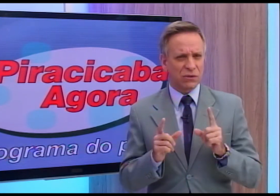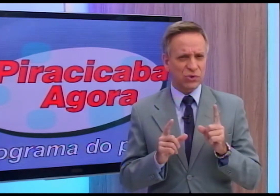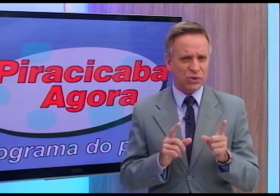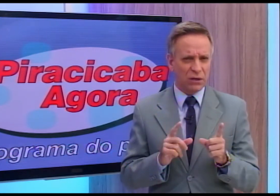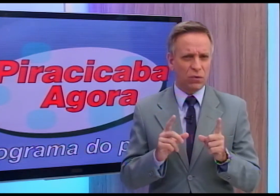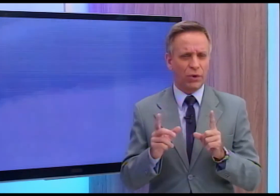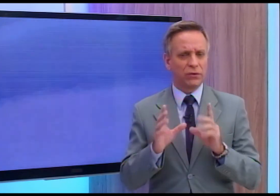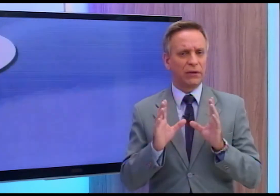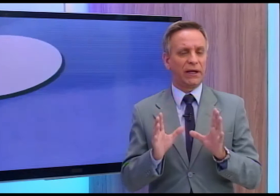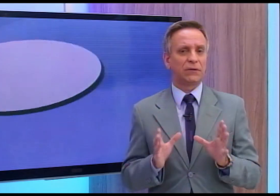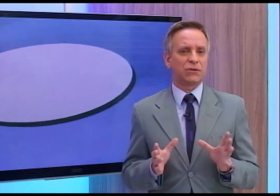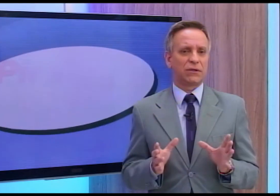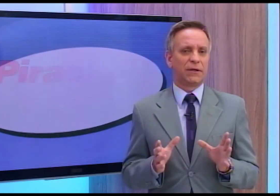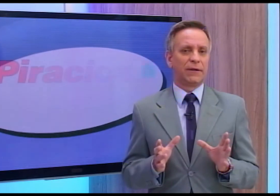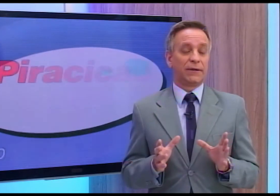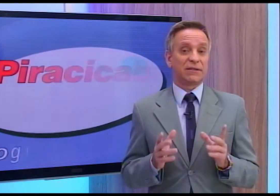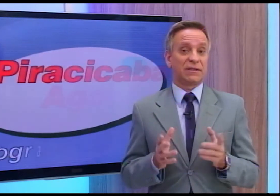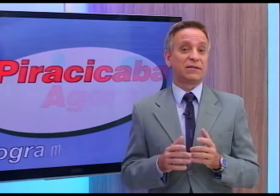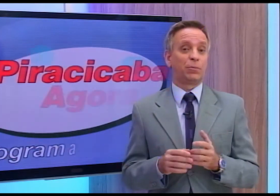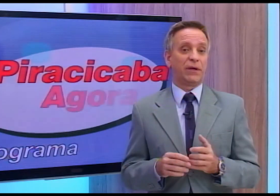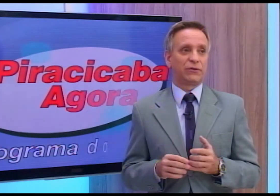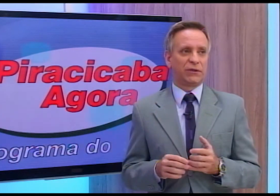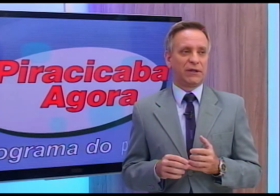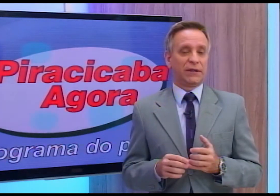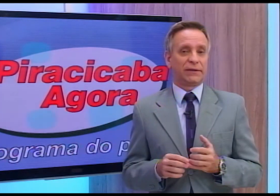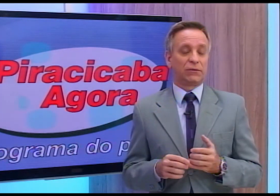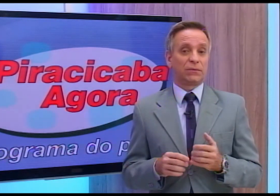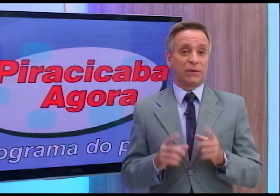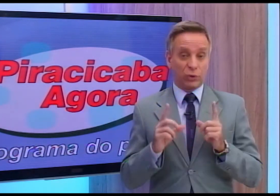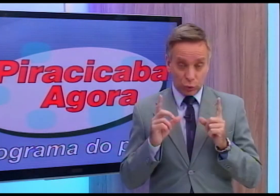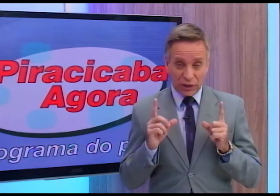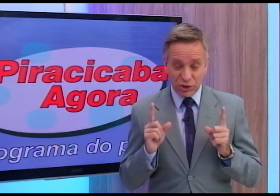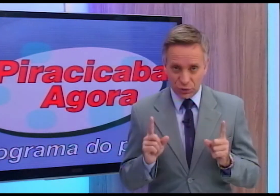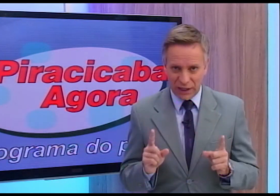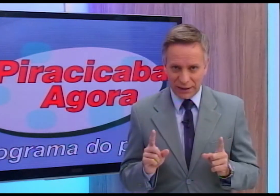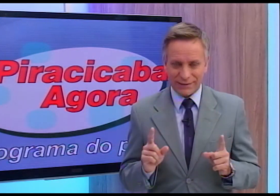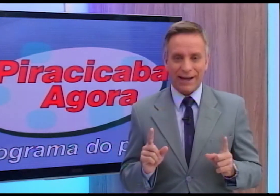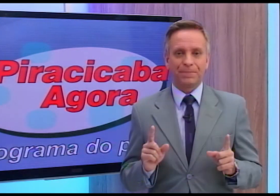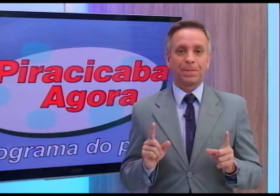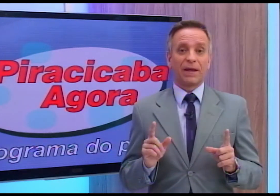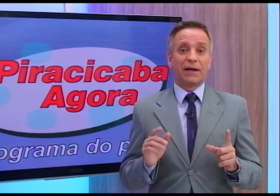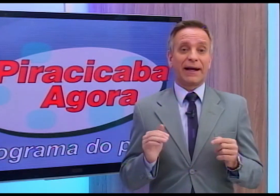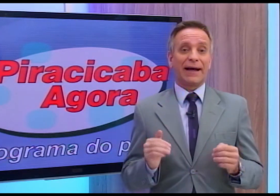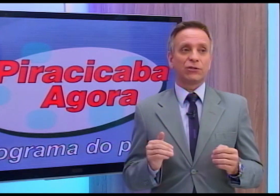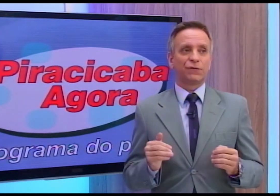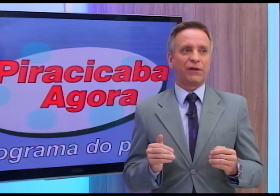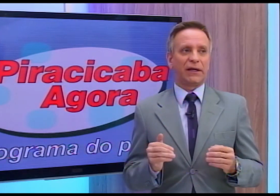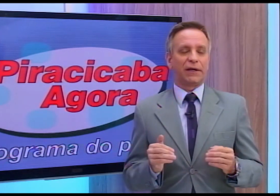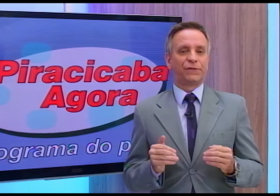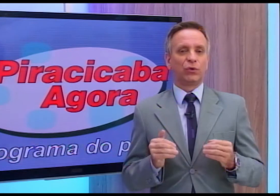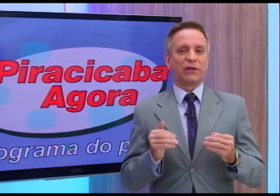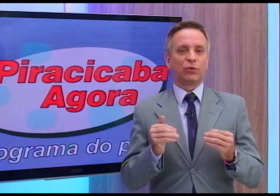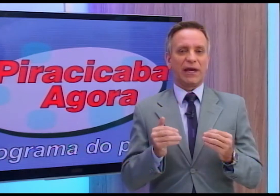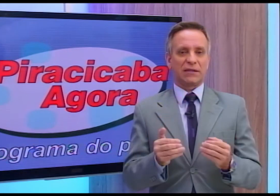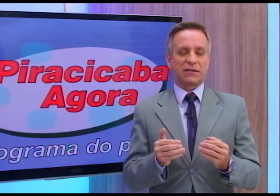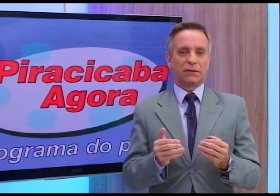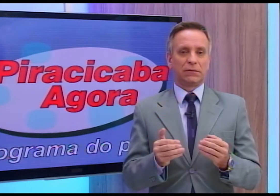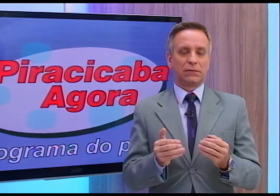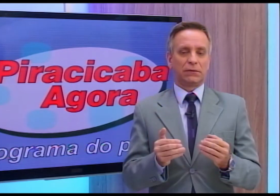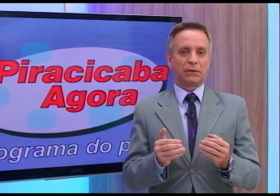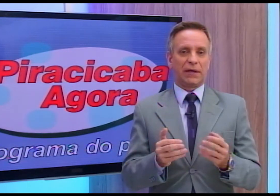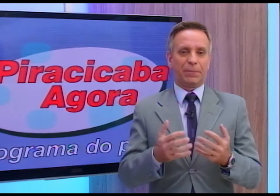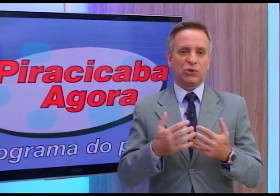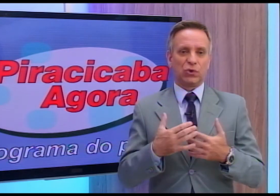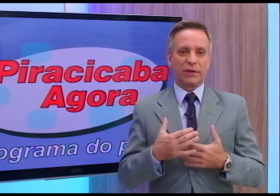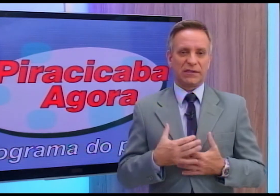são pedro você não grande são 58 leitos na cidade de são pedro então de uti tá caso venha a evoluir a